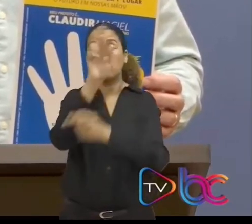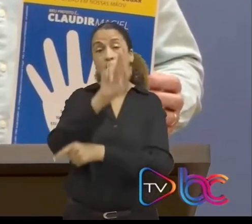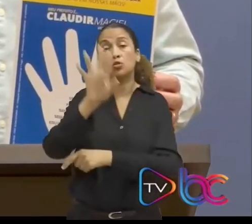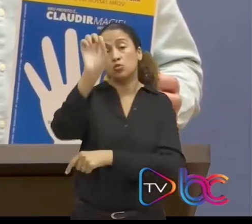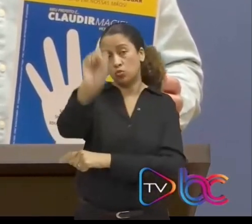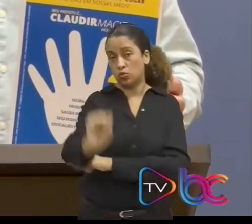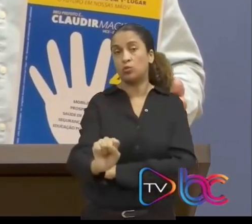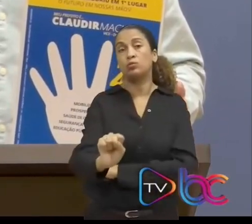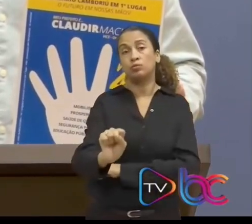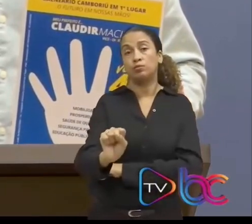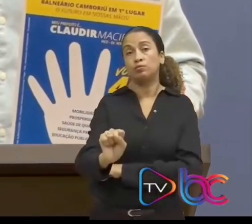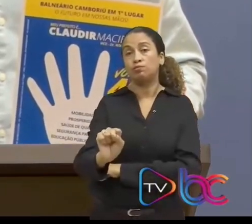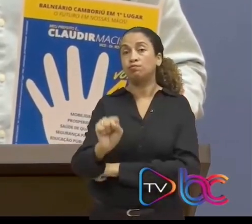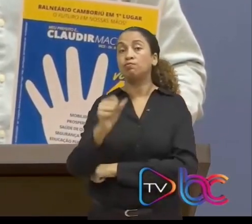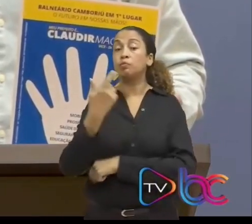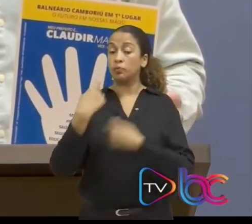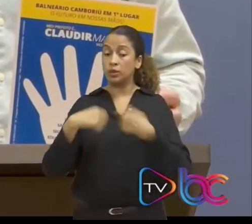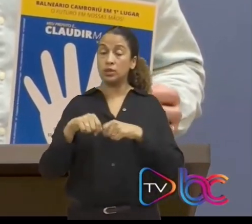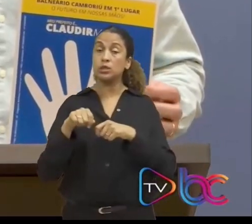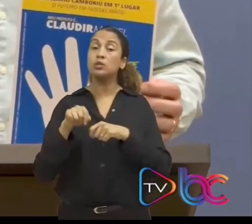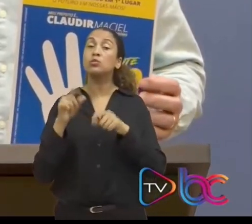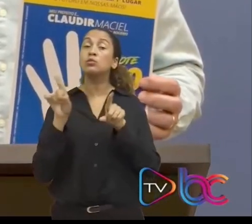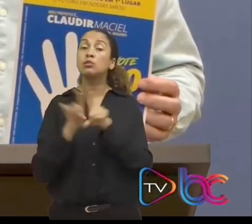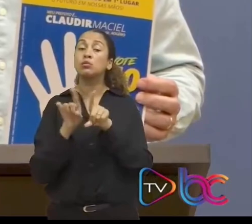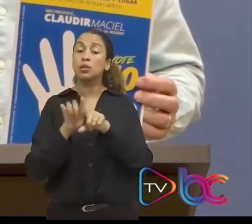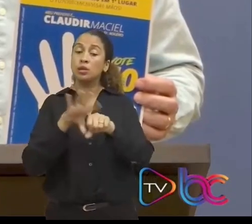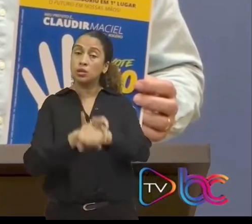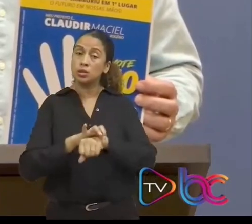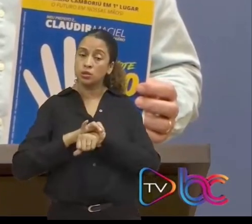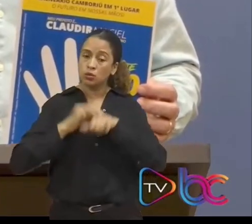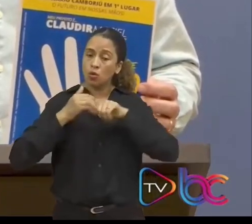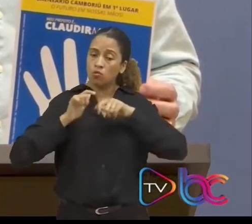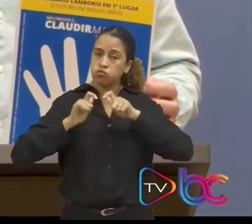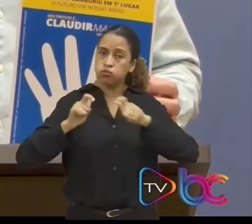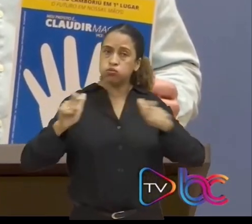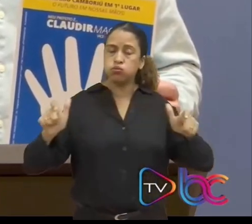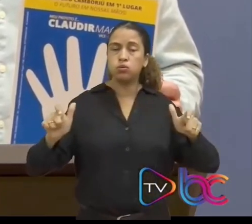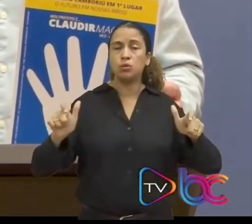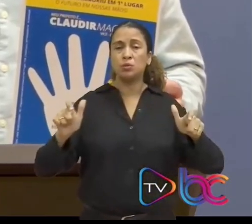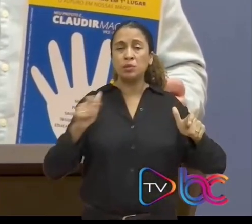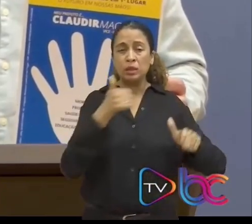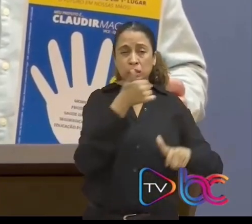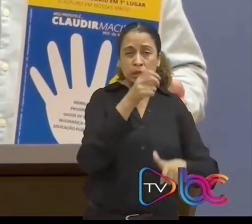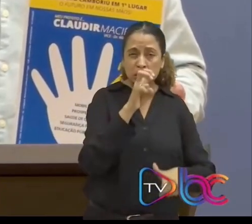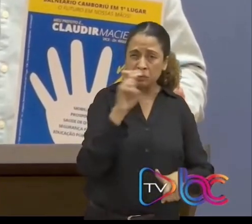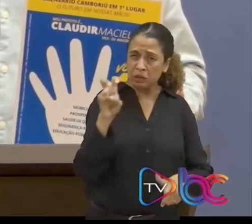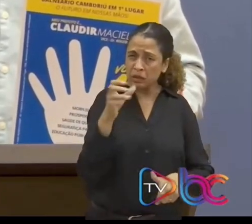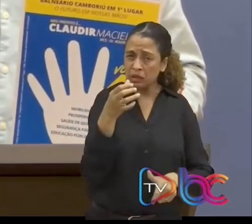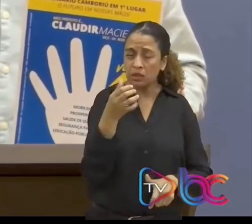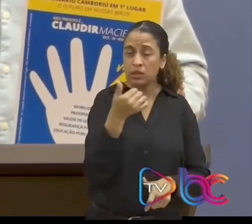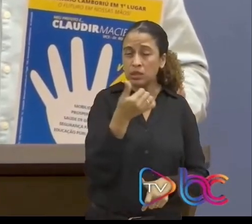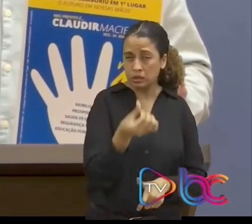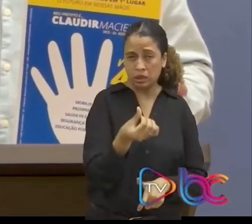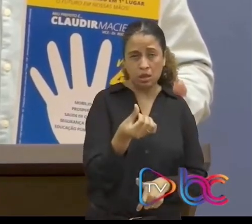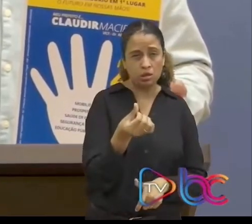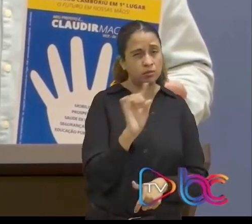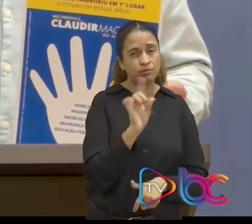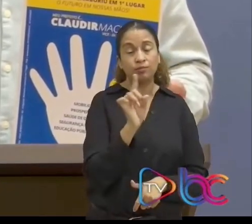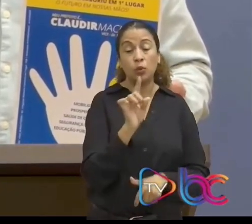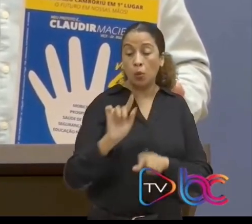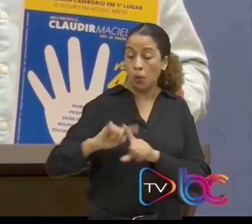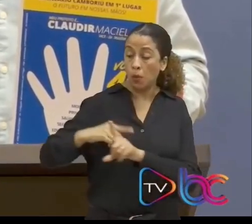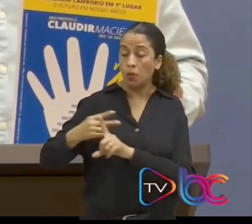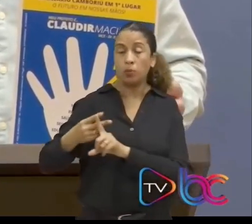sul. Nós temos que ampliar a segurança, sair dos 166 guardas municipais para 400,